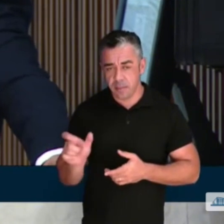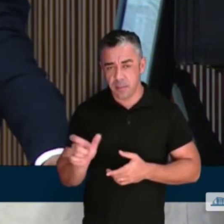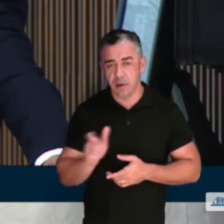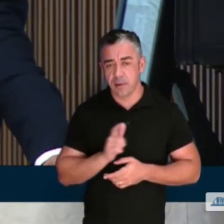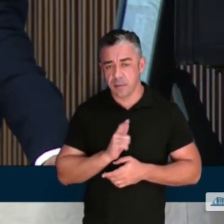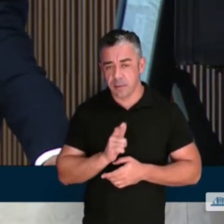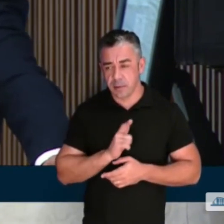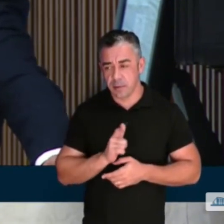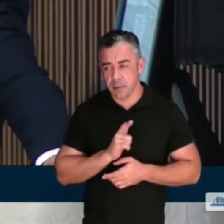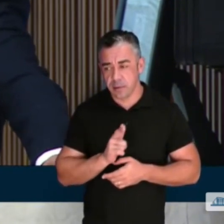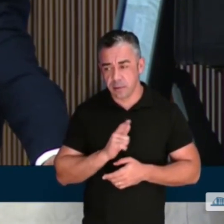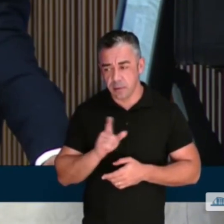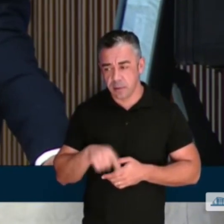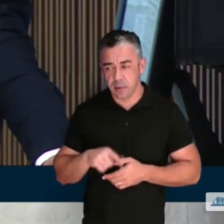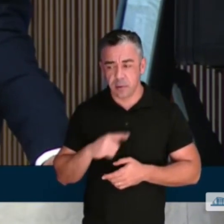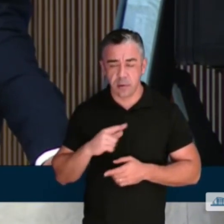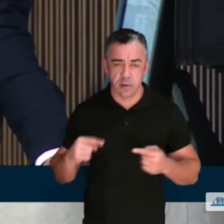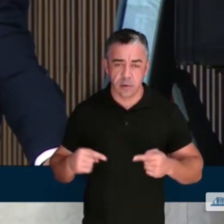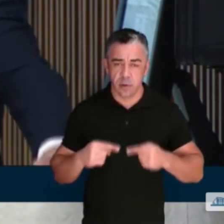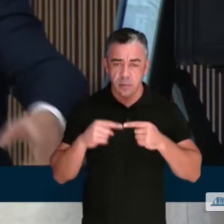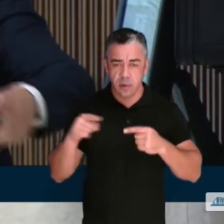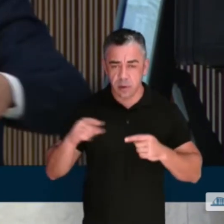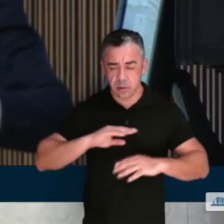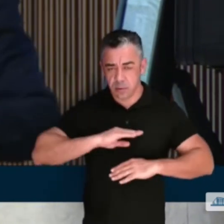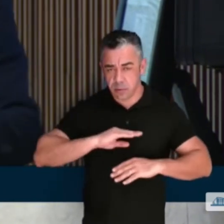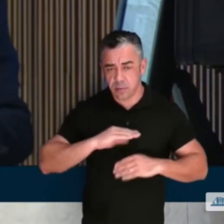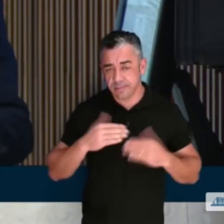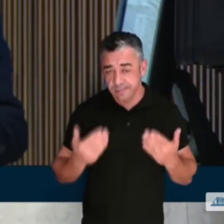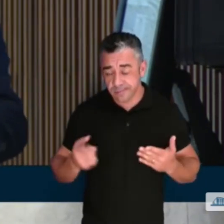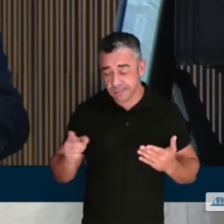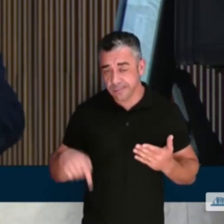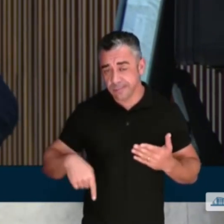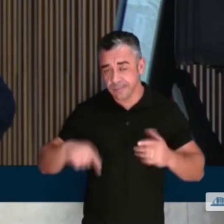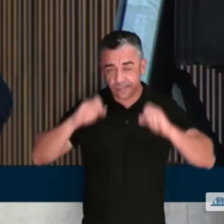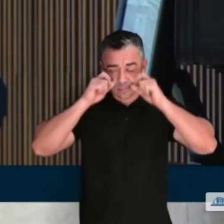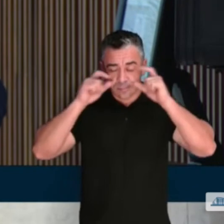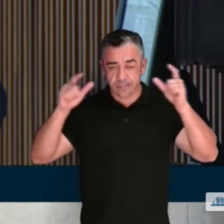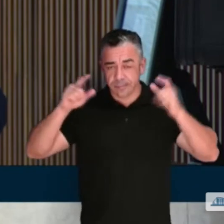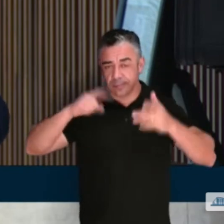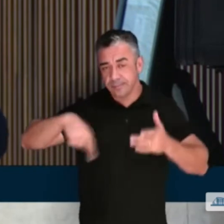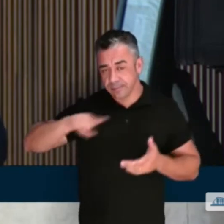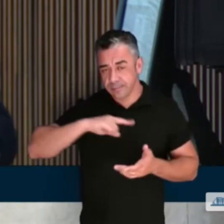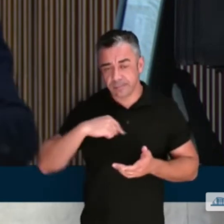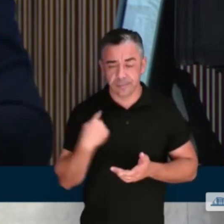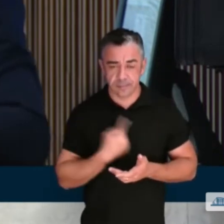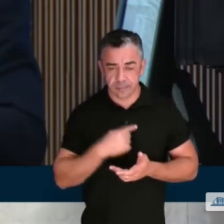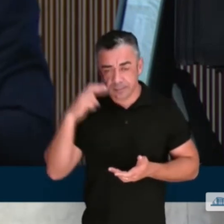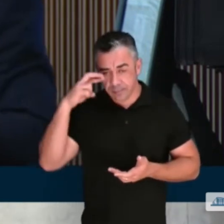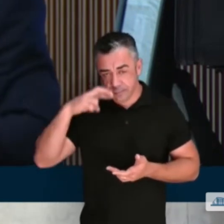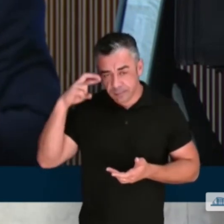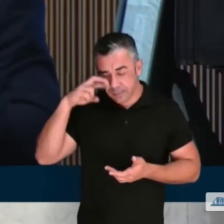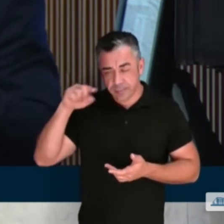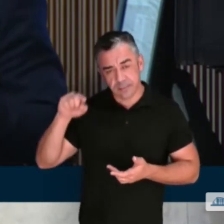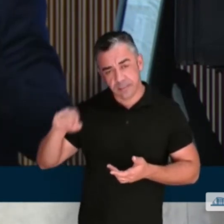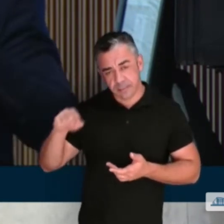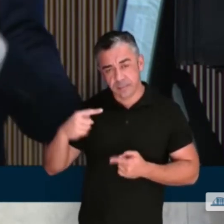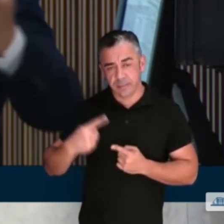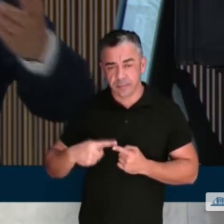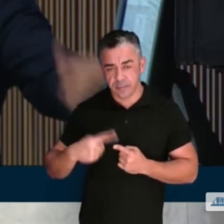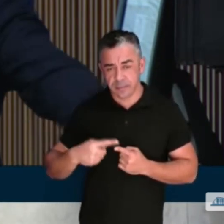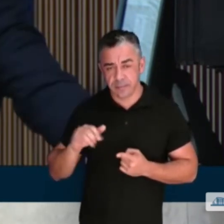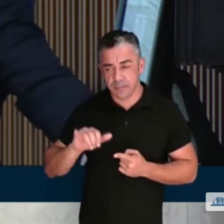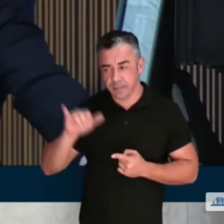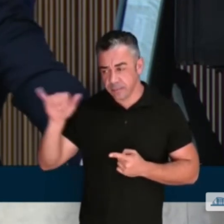rimaria nessa situação. Então fica aqui um alerta, que nós vamos fiscalizar. Por que